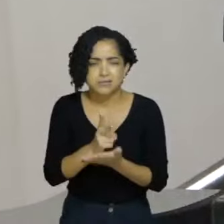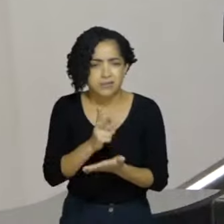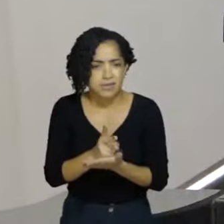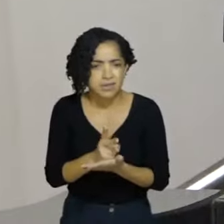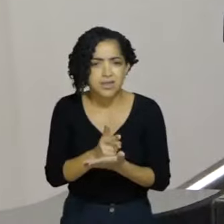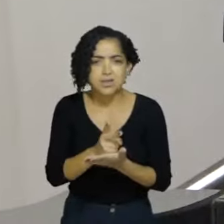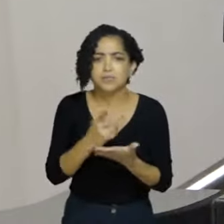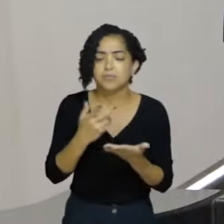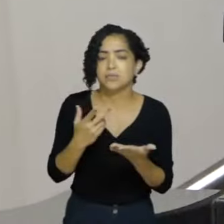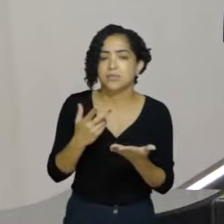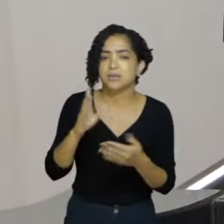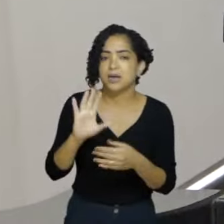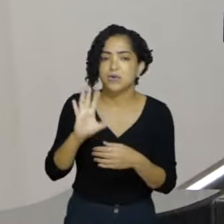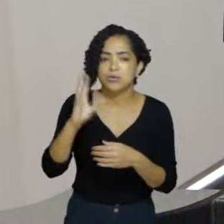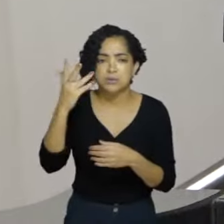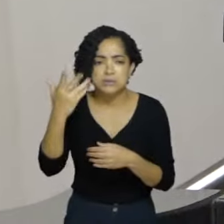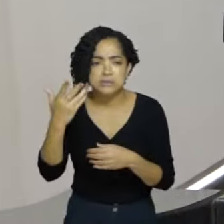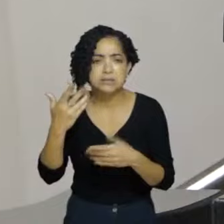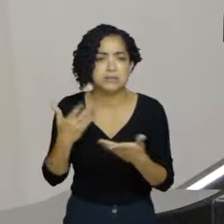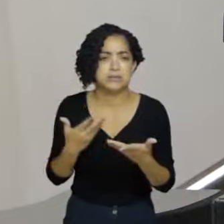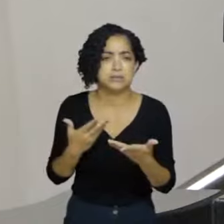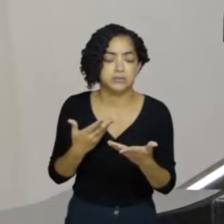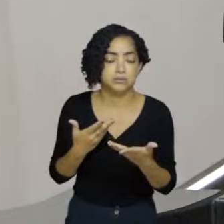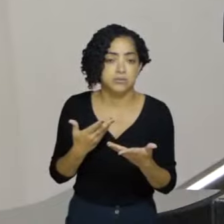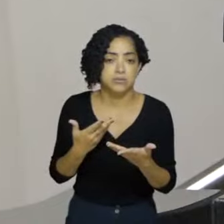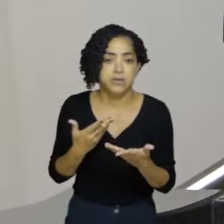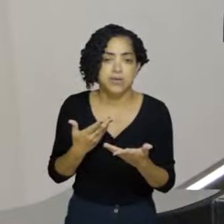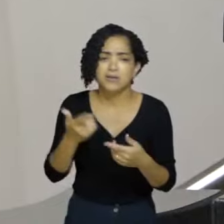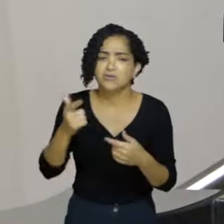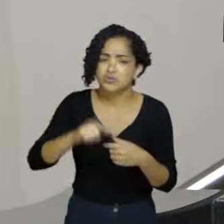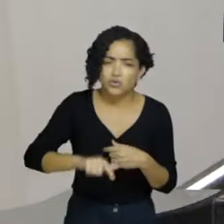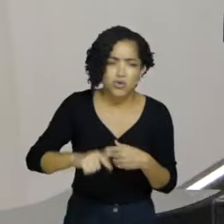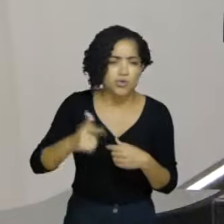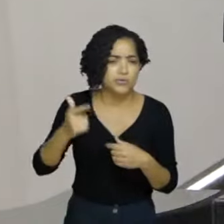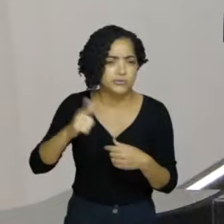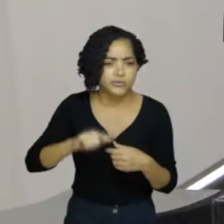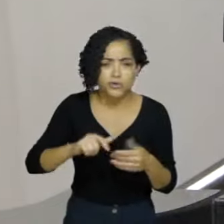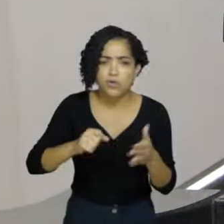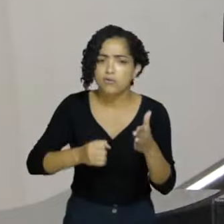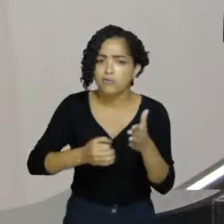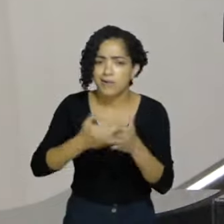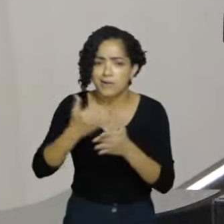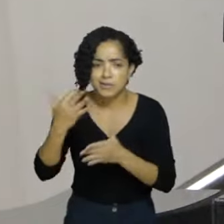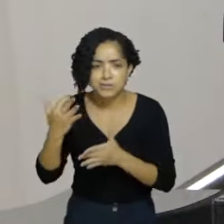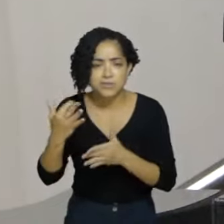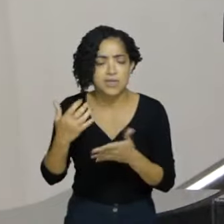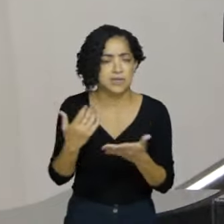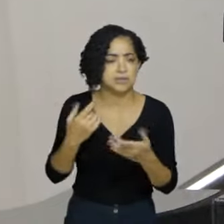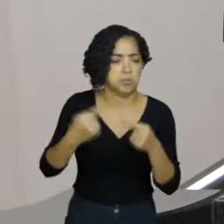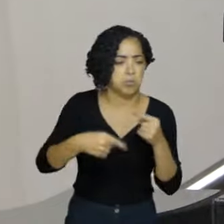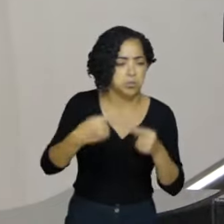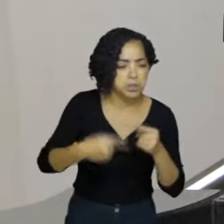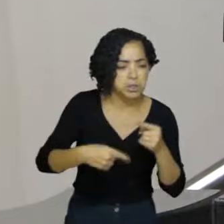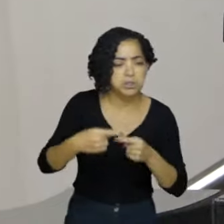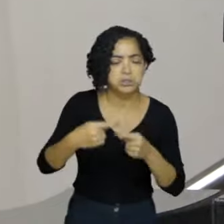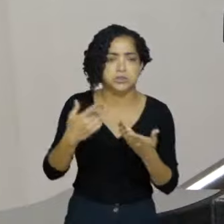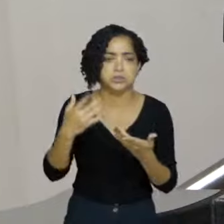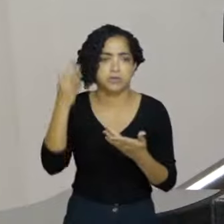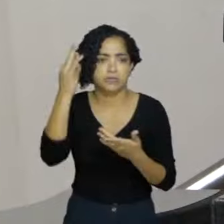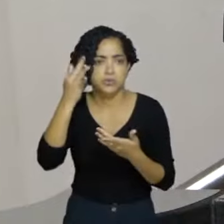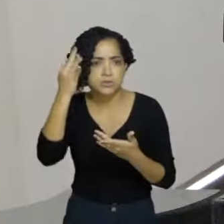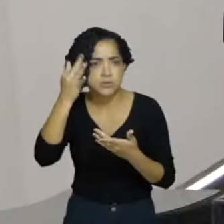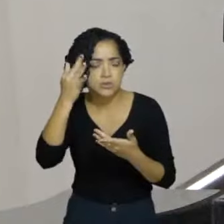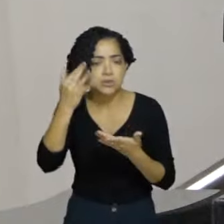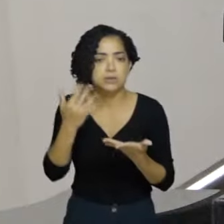incorrendo no mesmo delito toda aula. É repetido, toda semana, é sempre um motivo, seja política, filosofia, uma justificativa